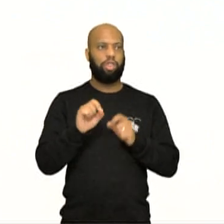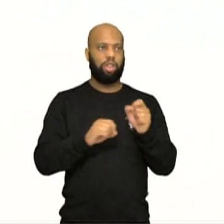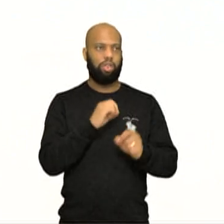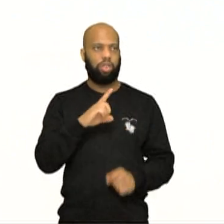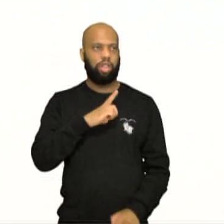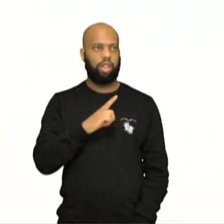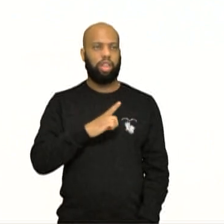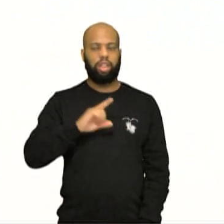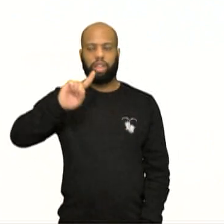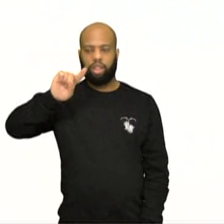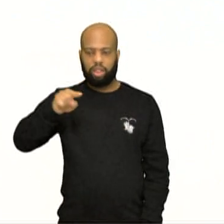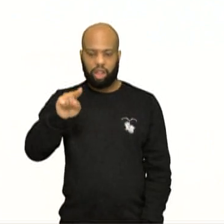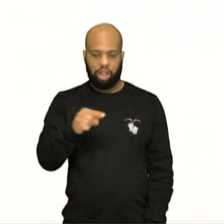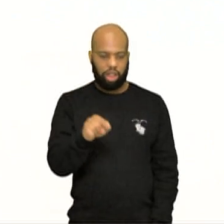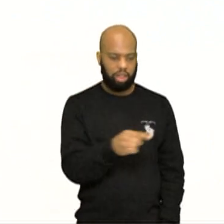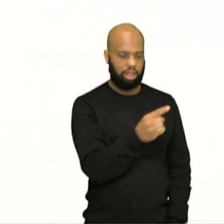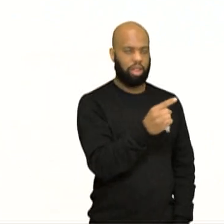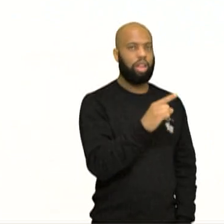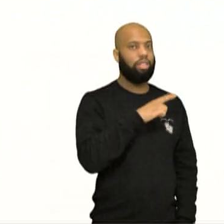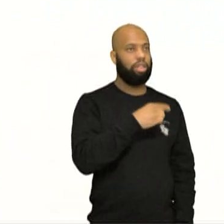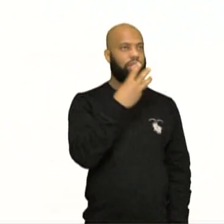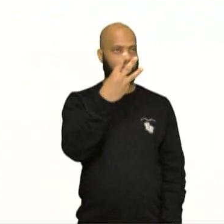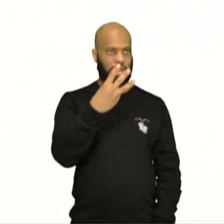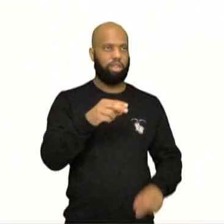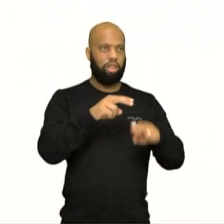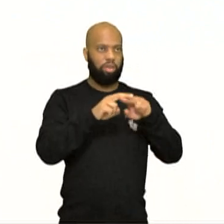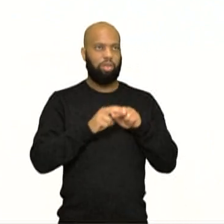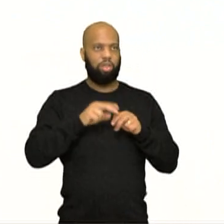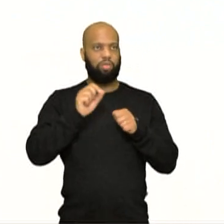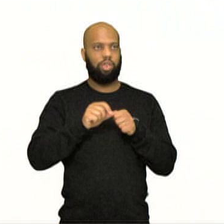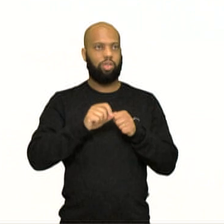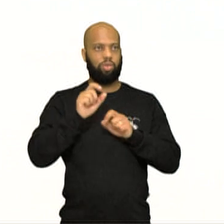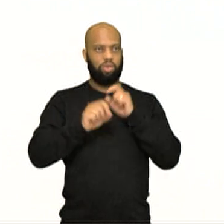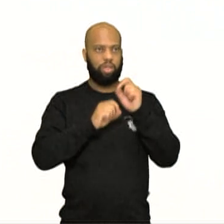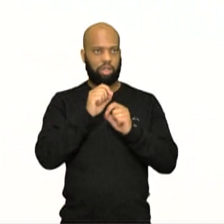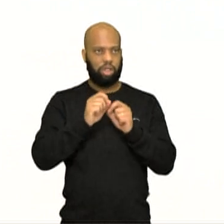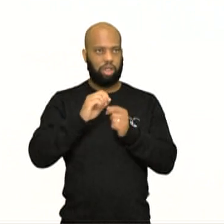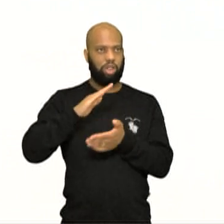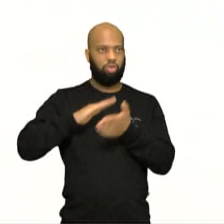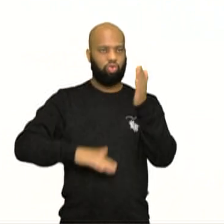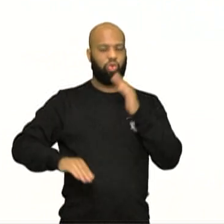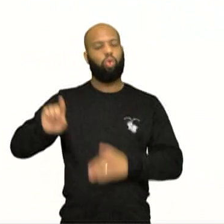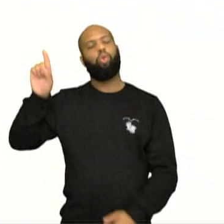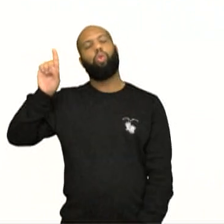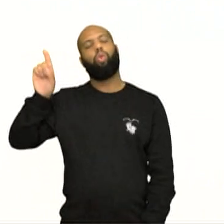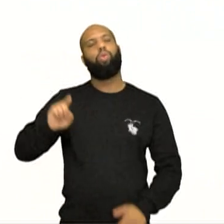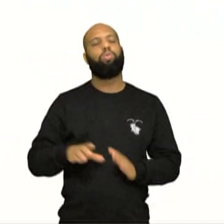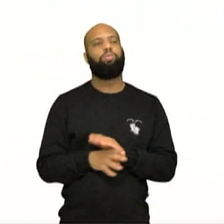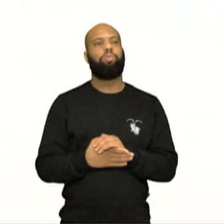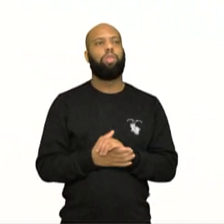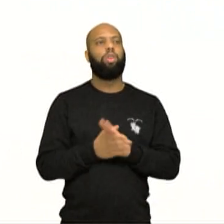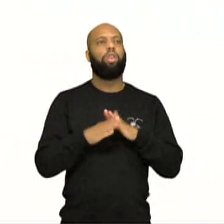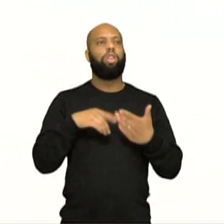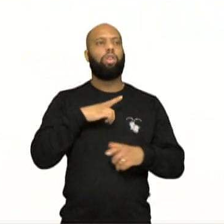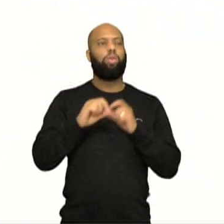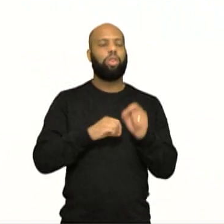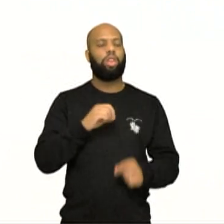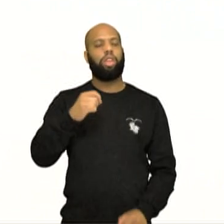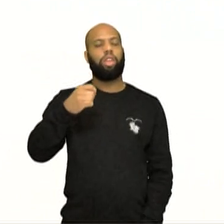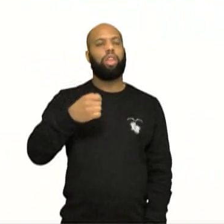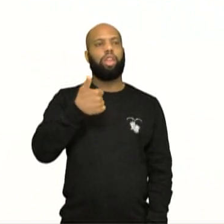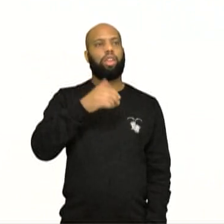casa da unidade para a casa da milhar, então 3 casas. Então por isso 10 ao cubo. 10 ao cubo vezes o pico, que é 10 elevado a menos